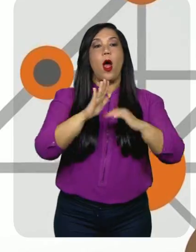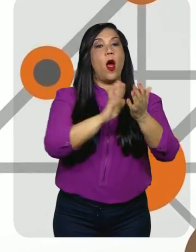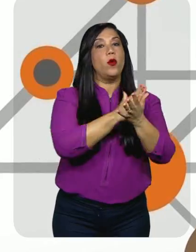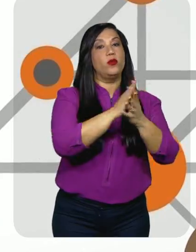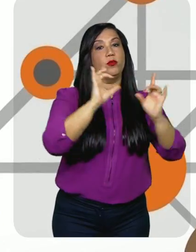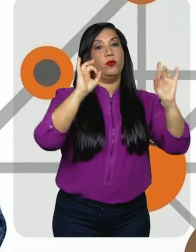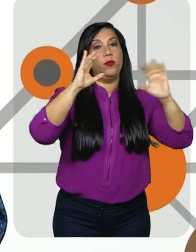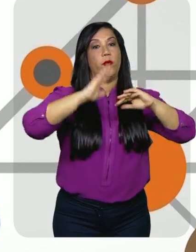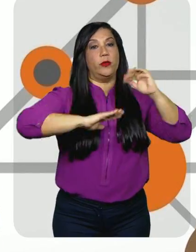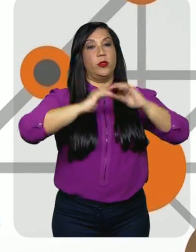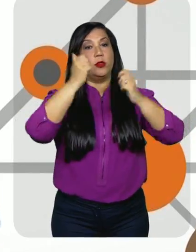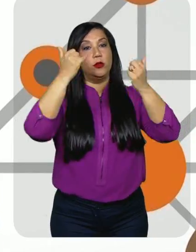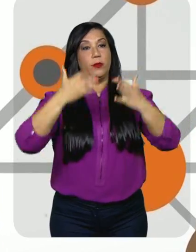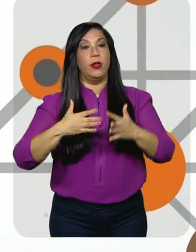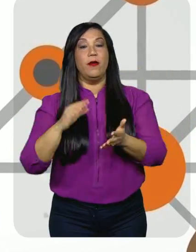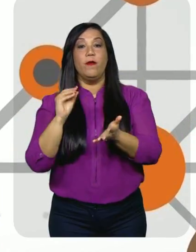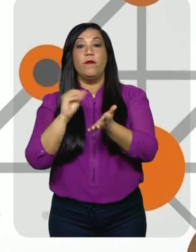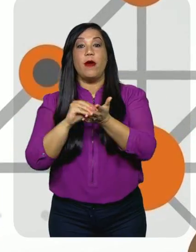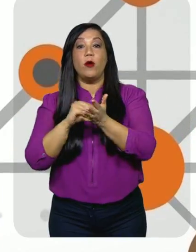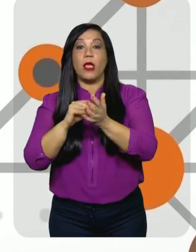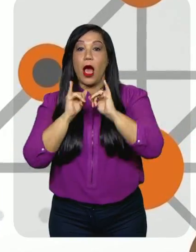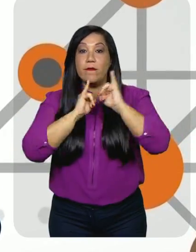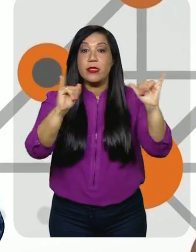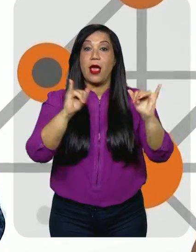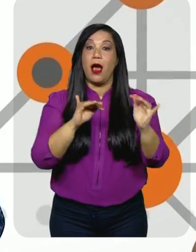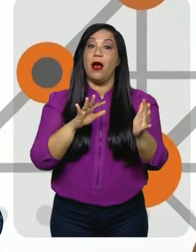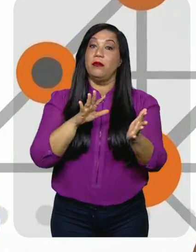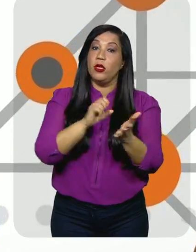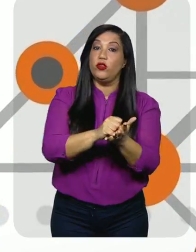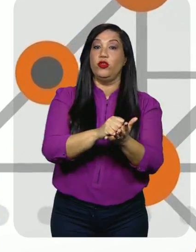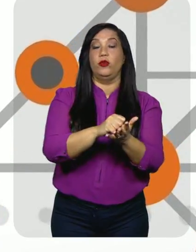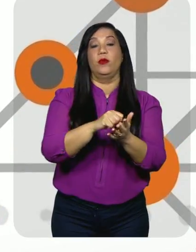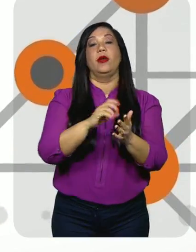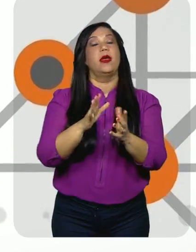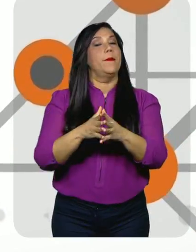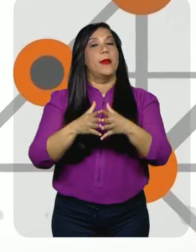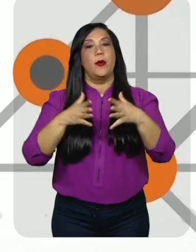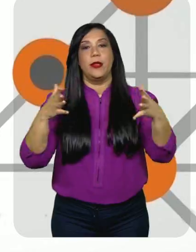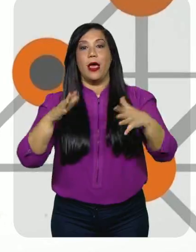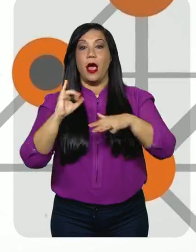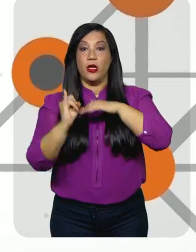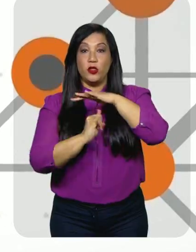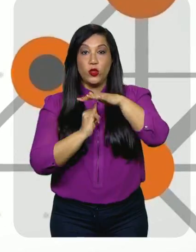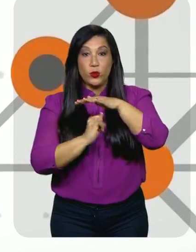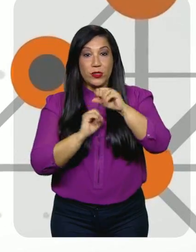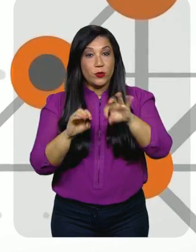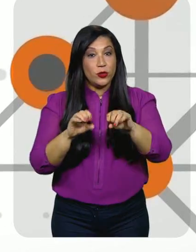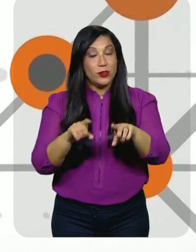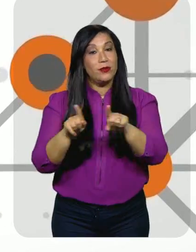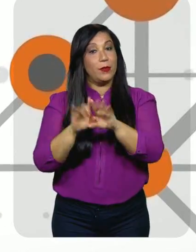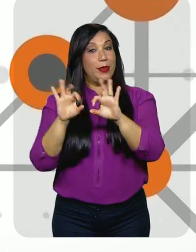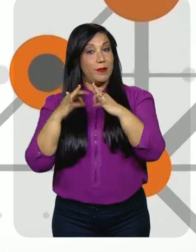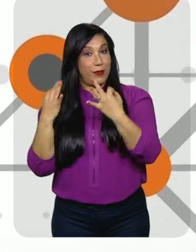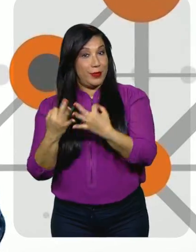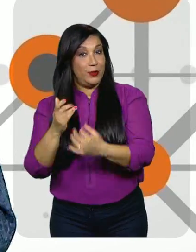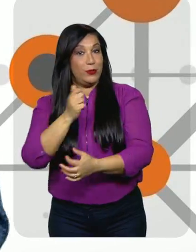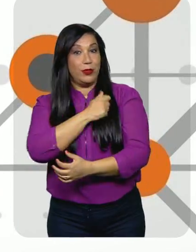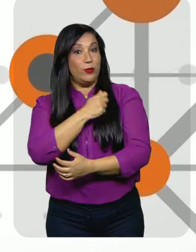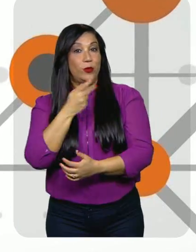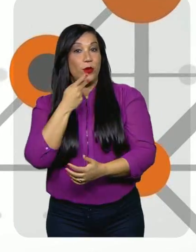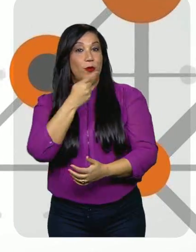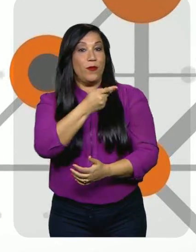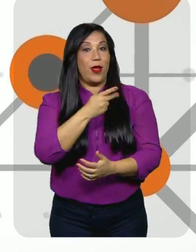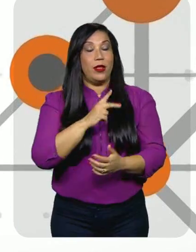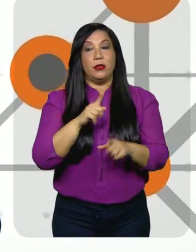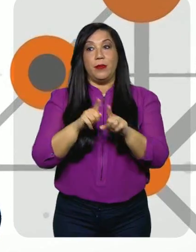especialistas, existe uma subnotificação dos casos e, na maioria das vezes, a instituição de ensino e a família dos estudantes não